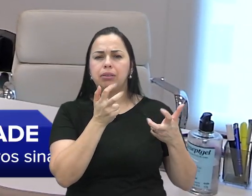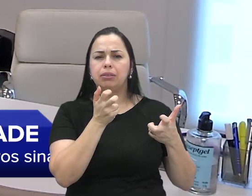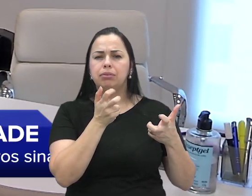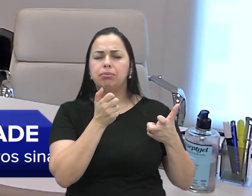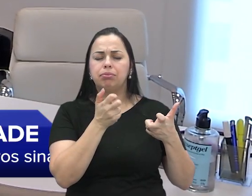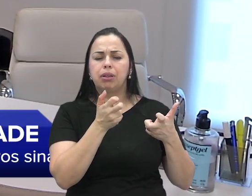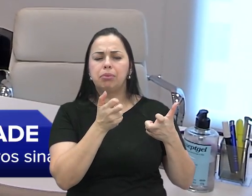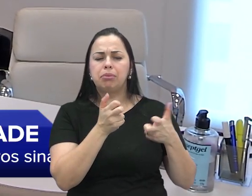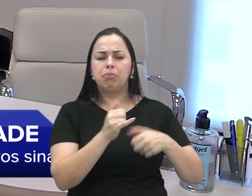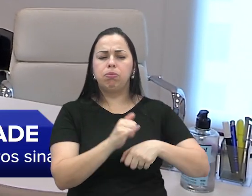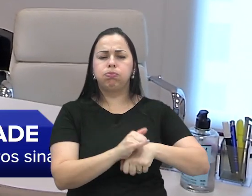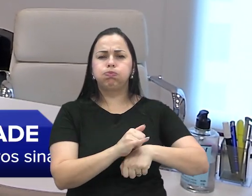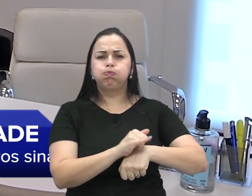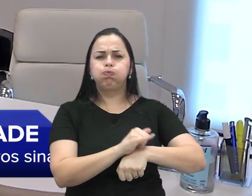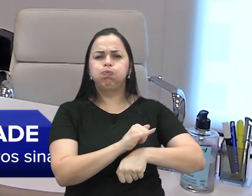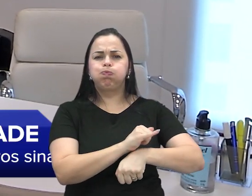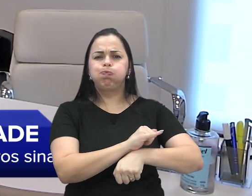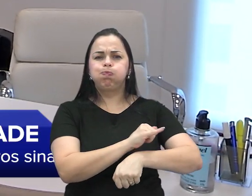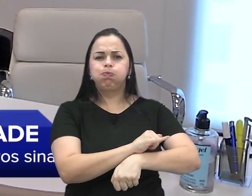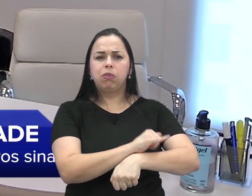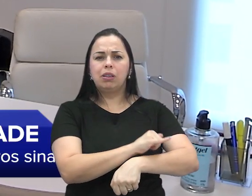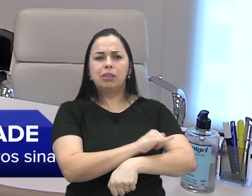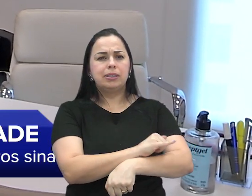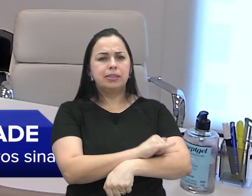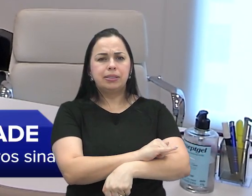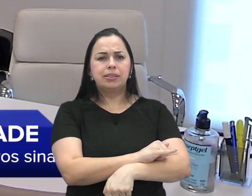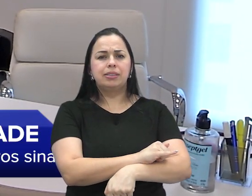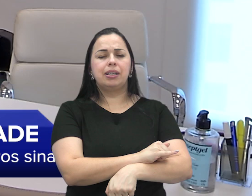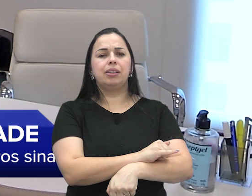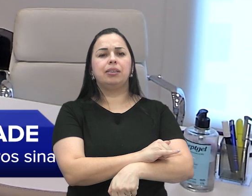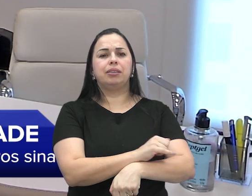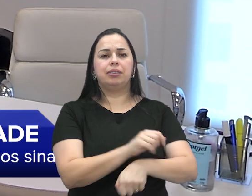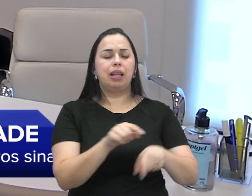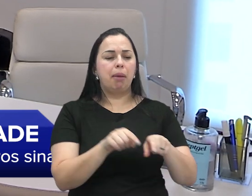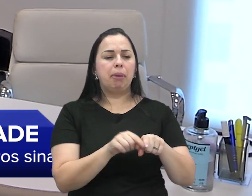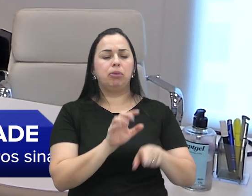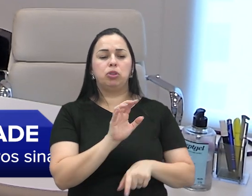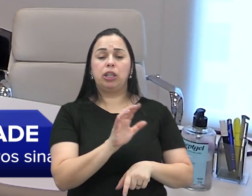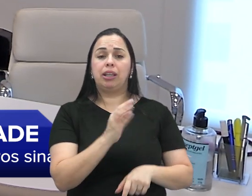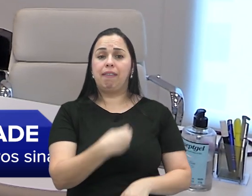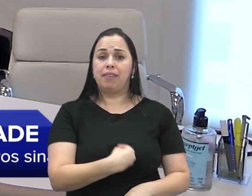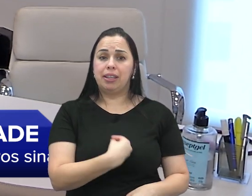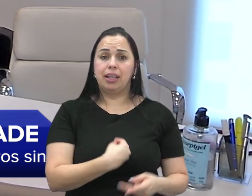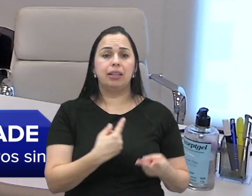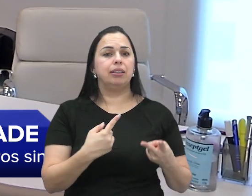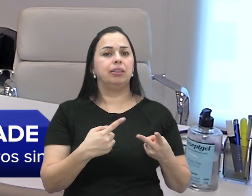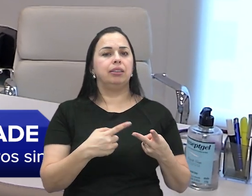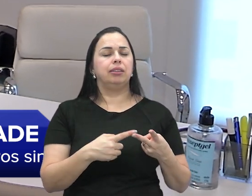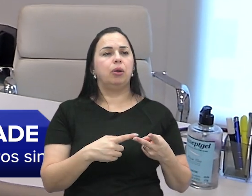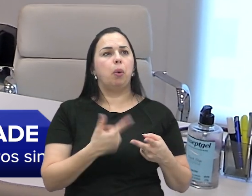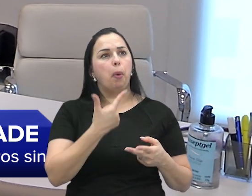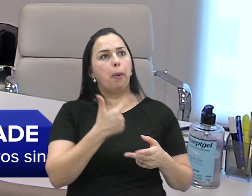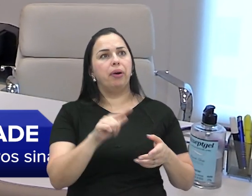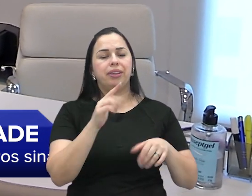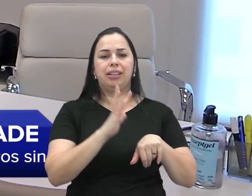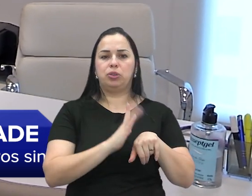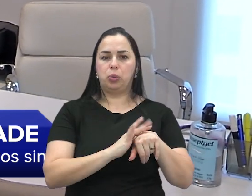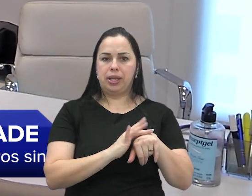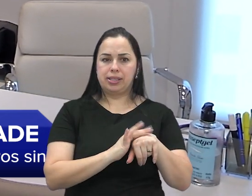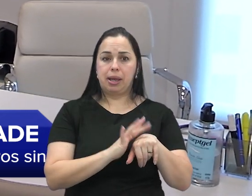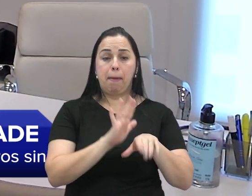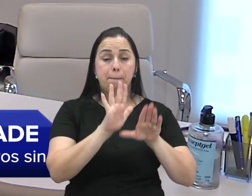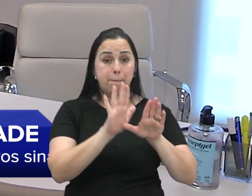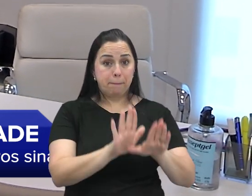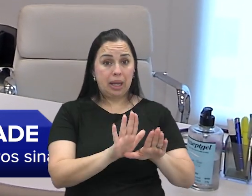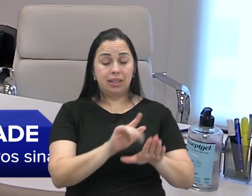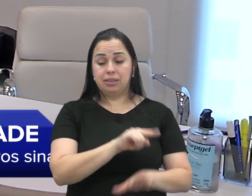apresentando manifestações decorrentes dessa obesidade, seja impactando no seu estilo de vida, seja como algumas doenças